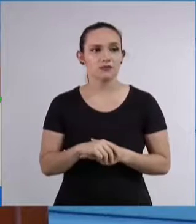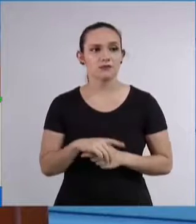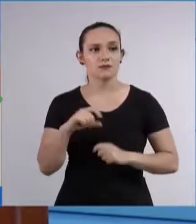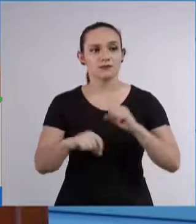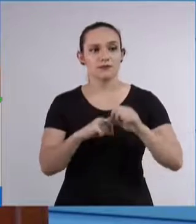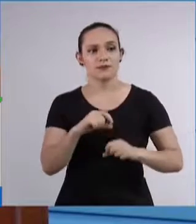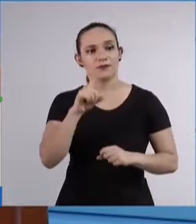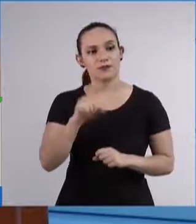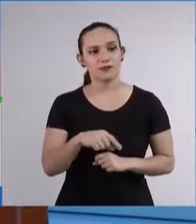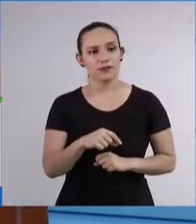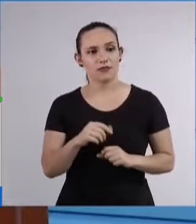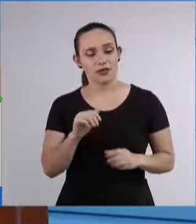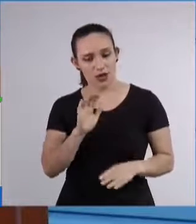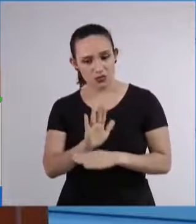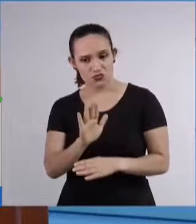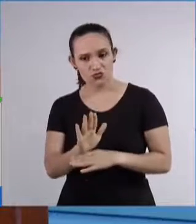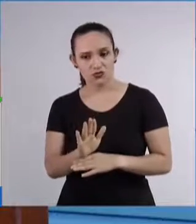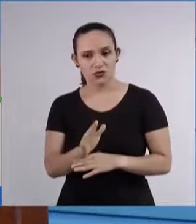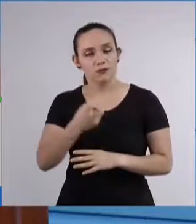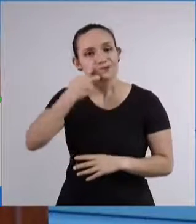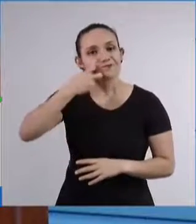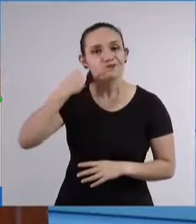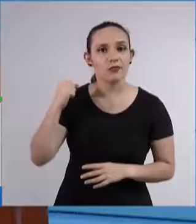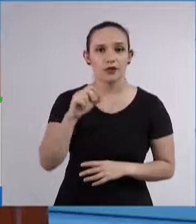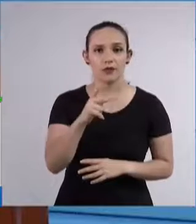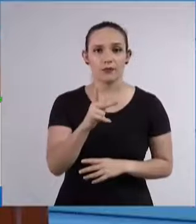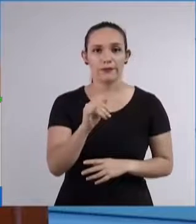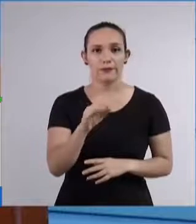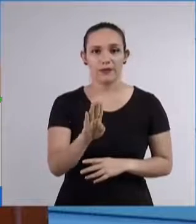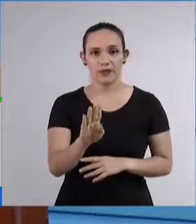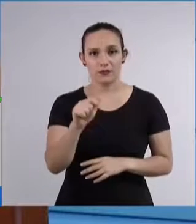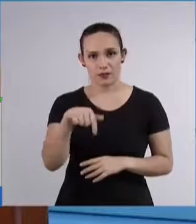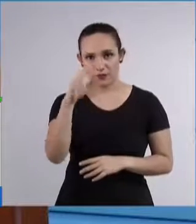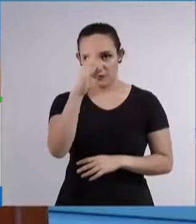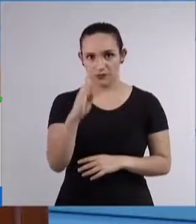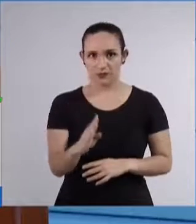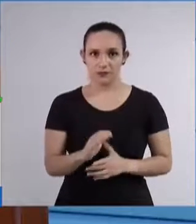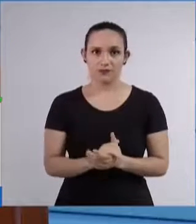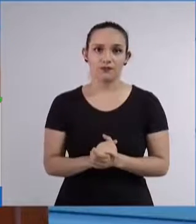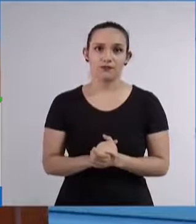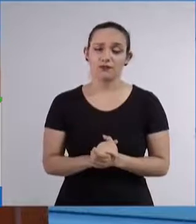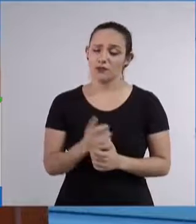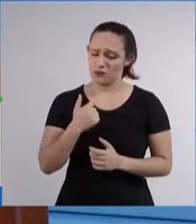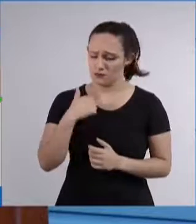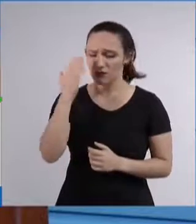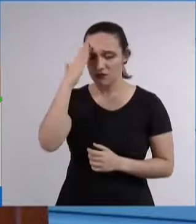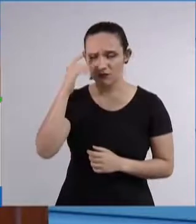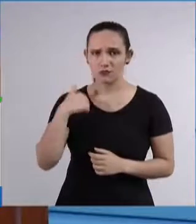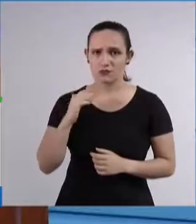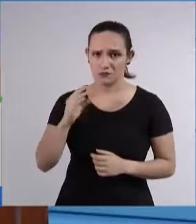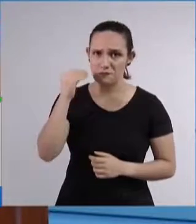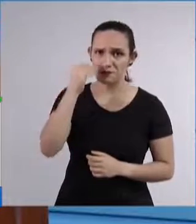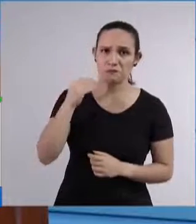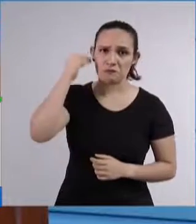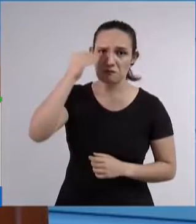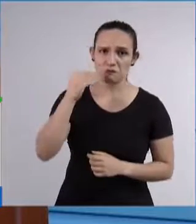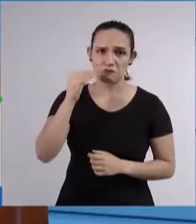participação efetiva no PIB brasileiro? Não tem. E falo com a experiência de quem conviveu durante 8